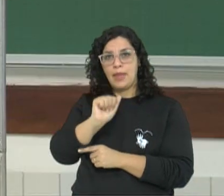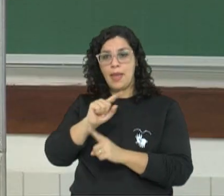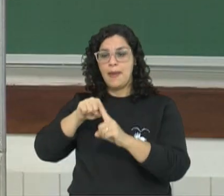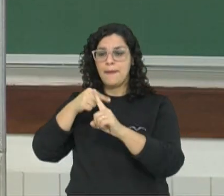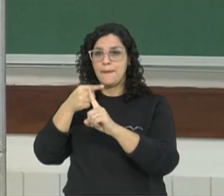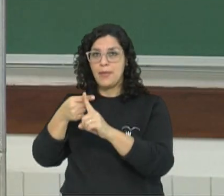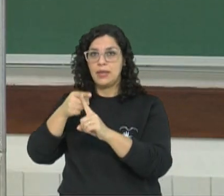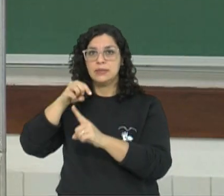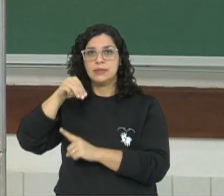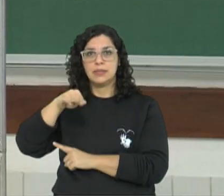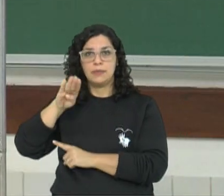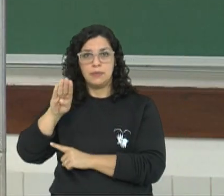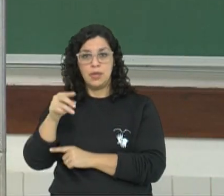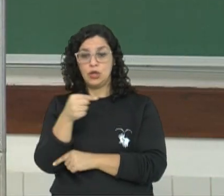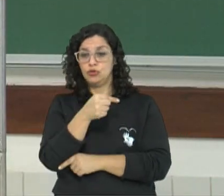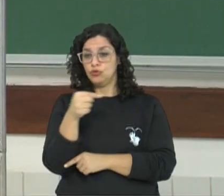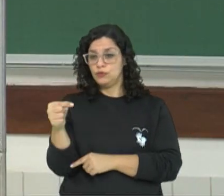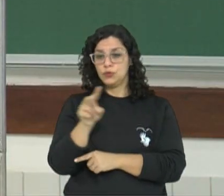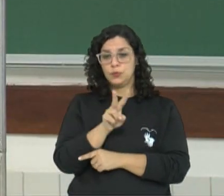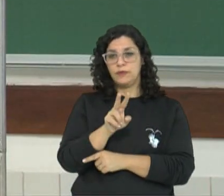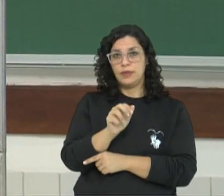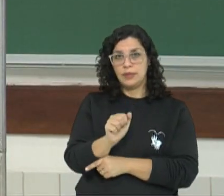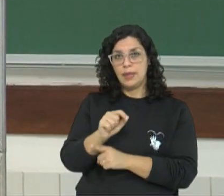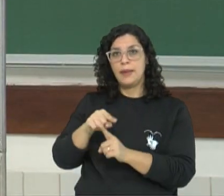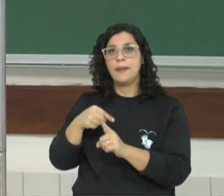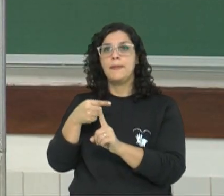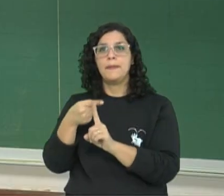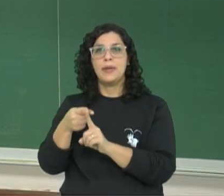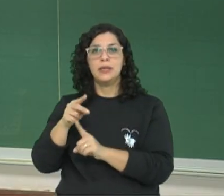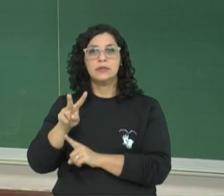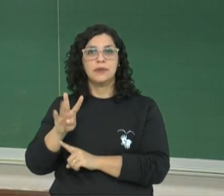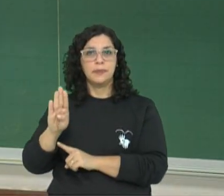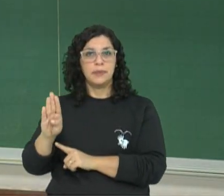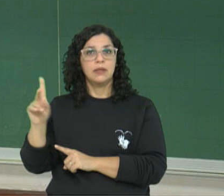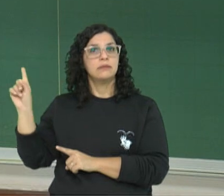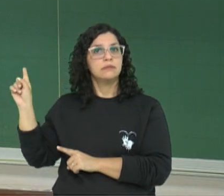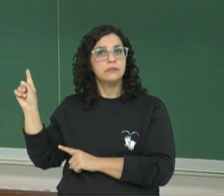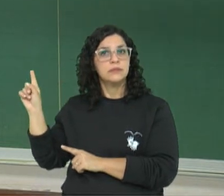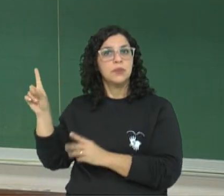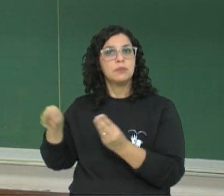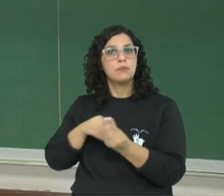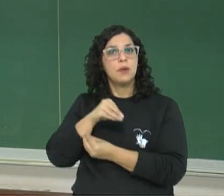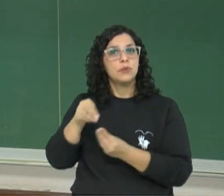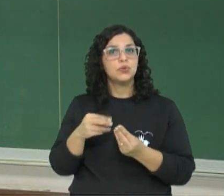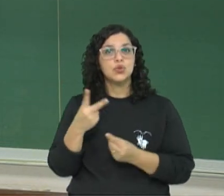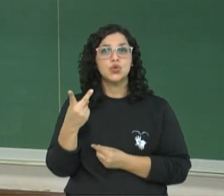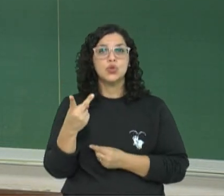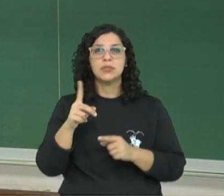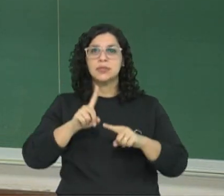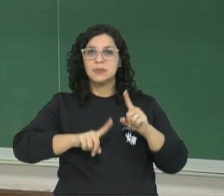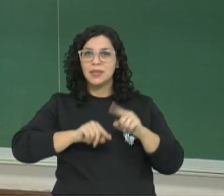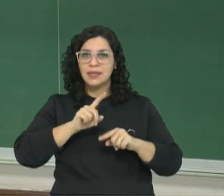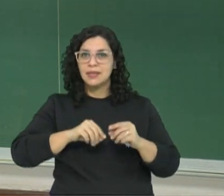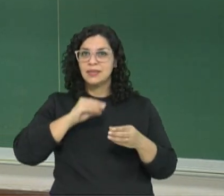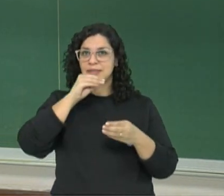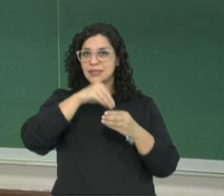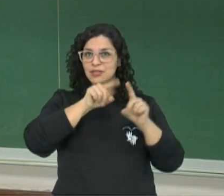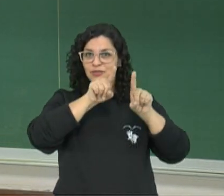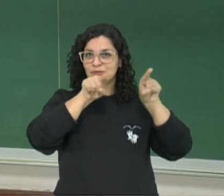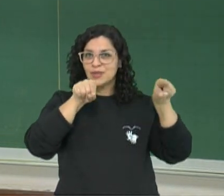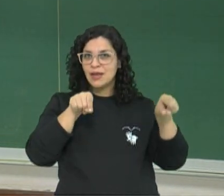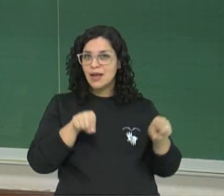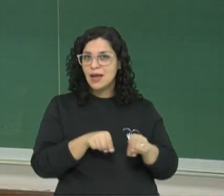caso, ele é, né, na real, uma mistura dos dois corpos ali.